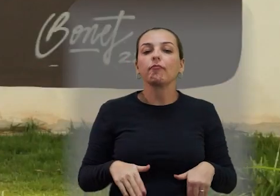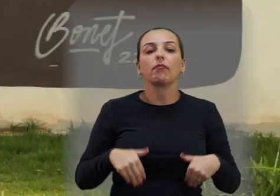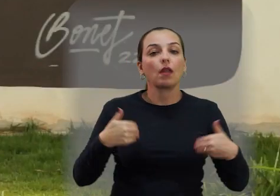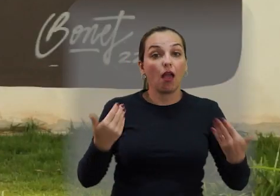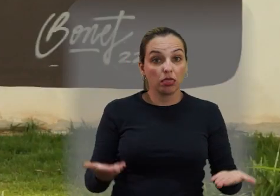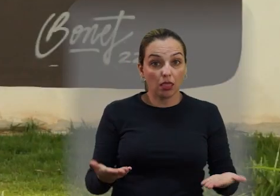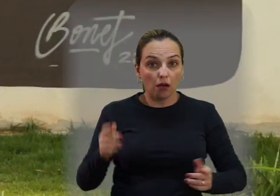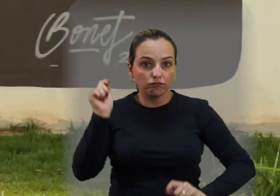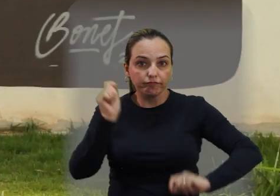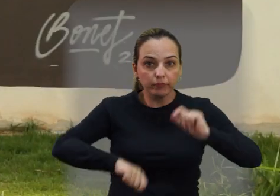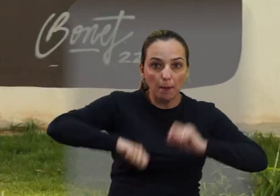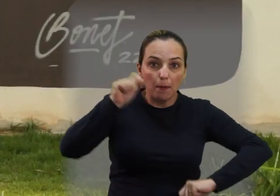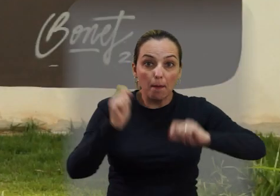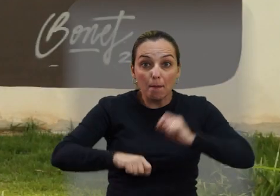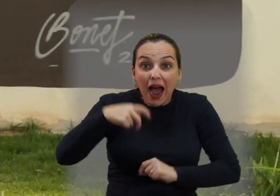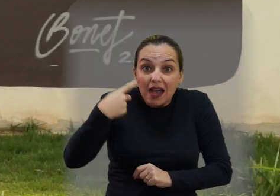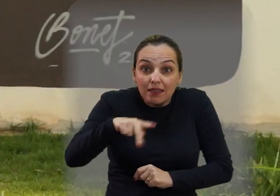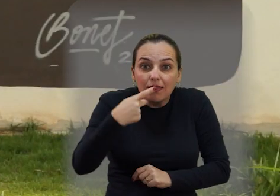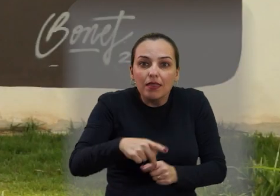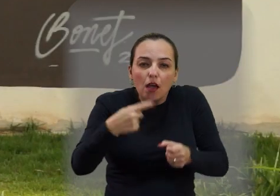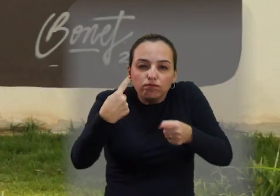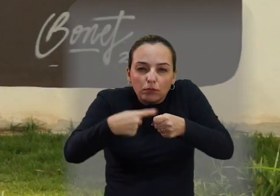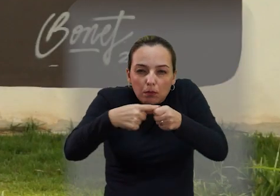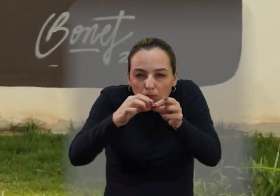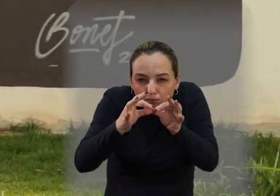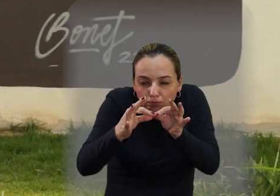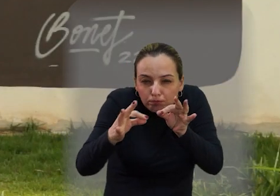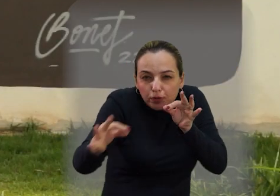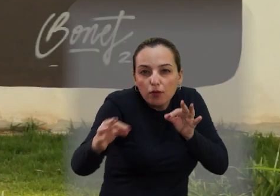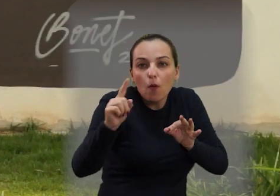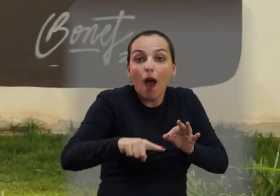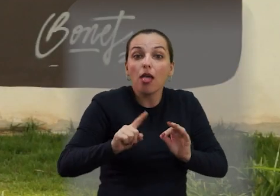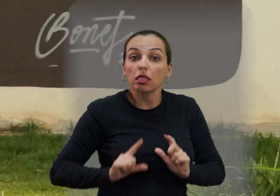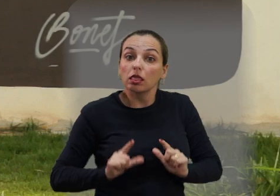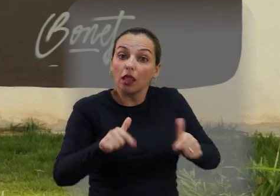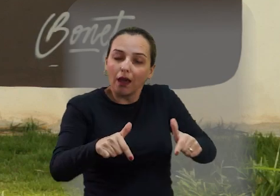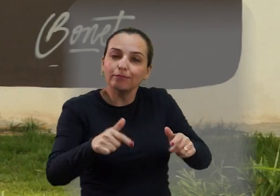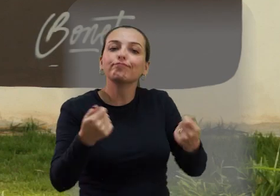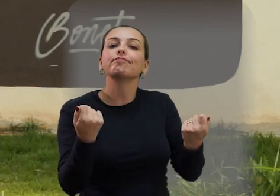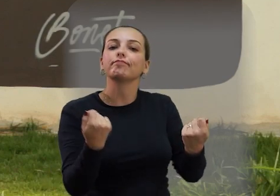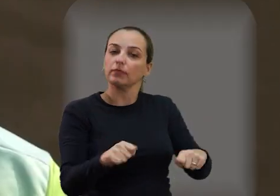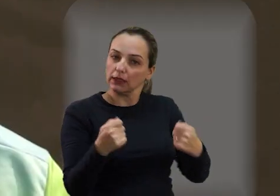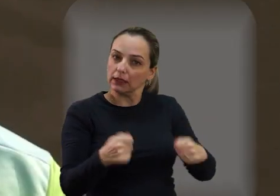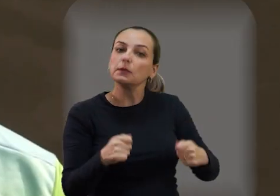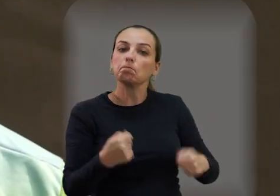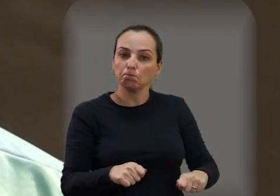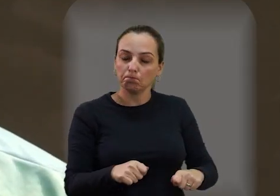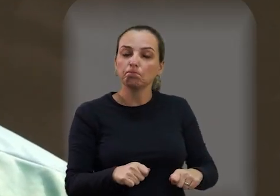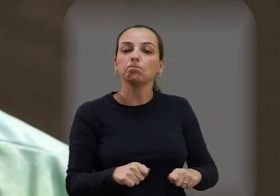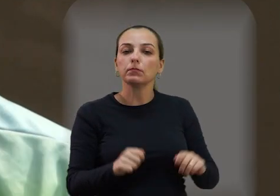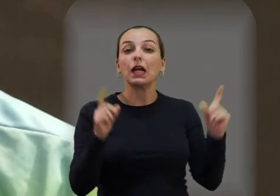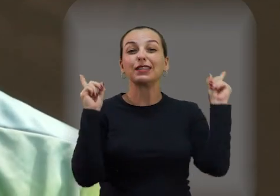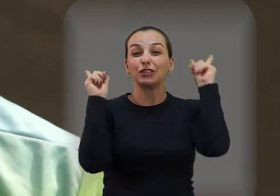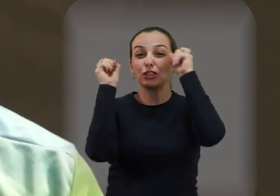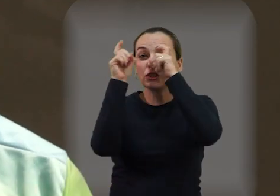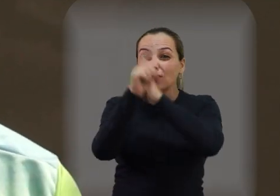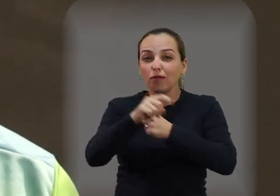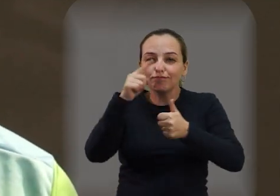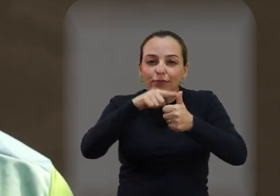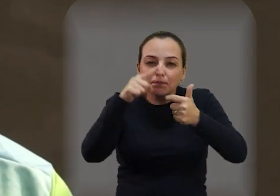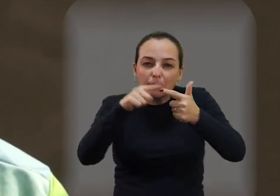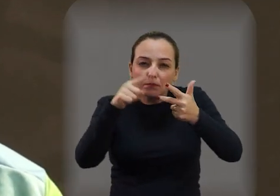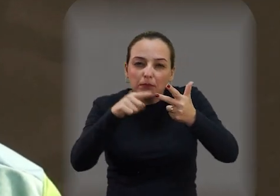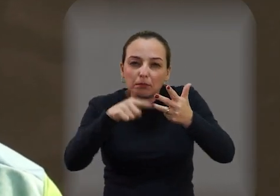Então, fazer maracatu na periferia, você precisa de muita força de vontade, dificuldade vai